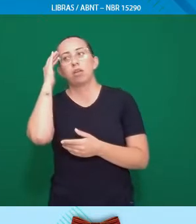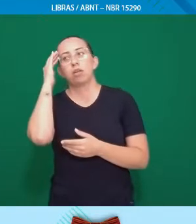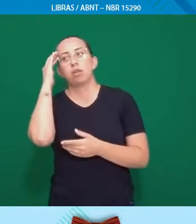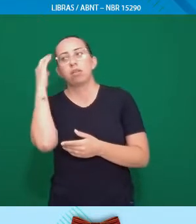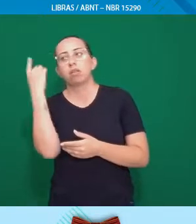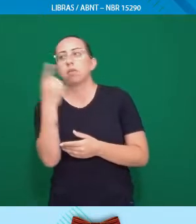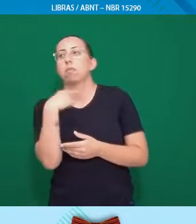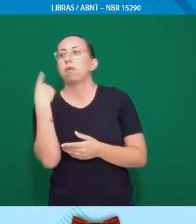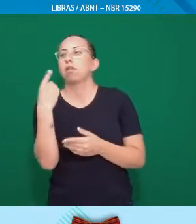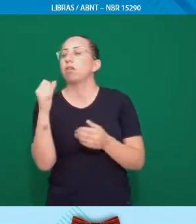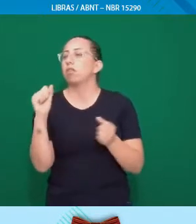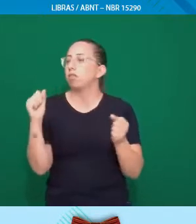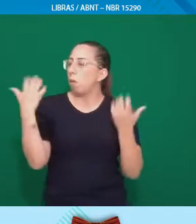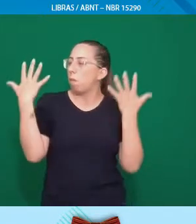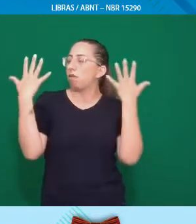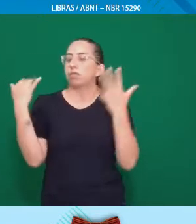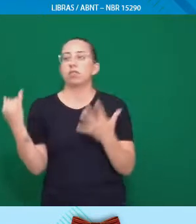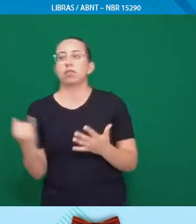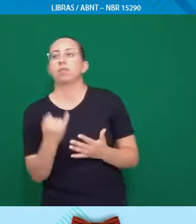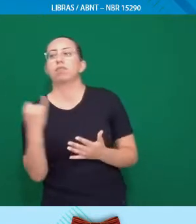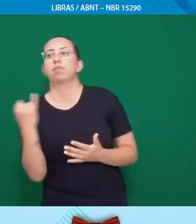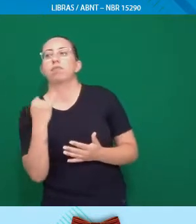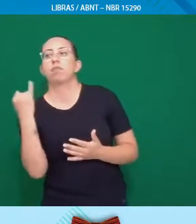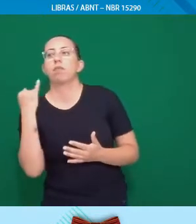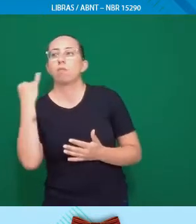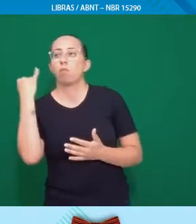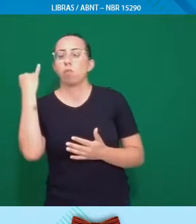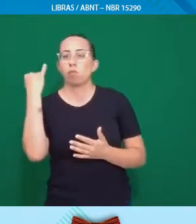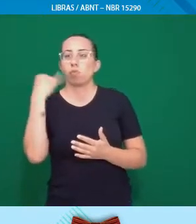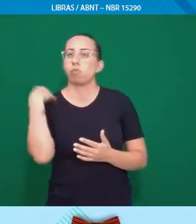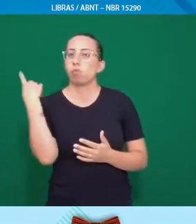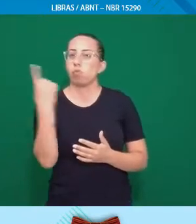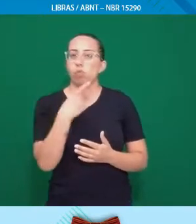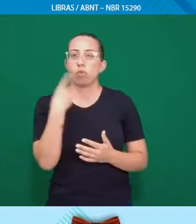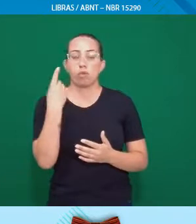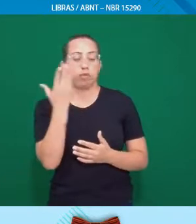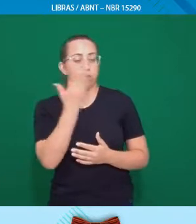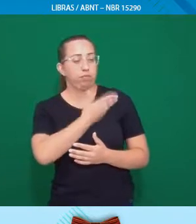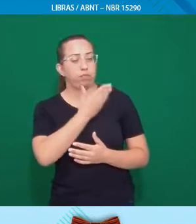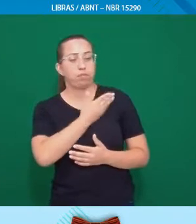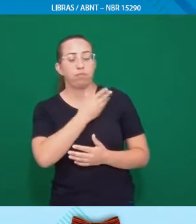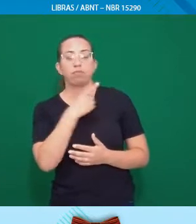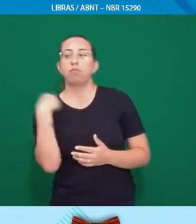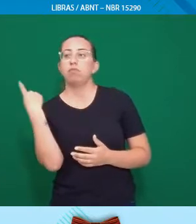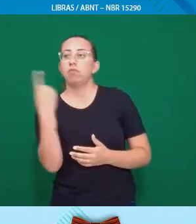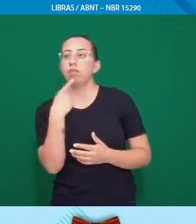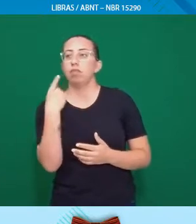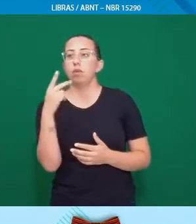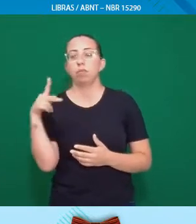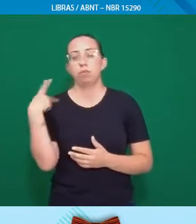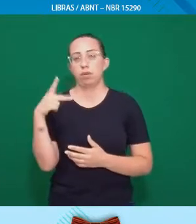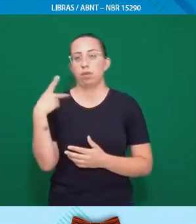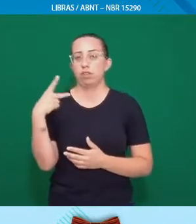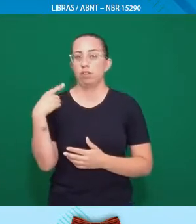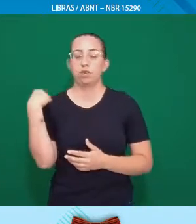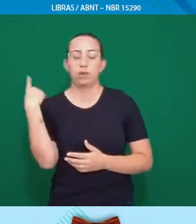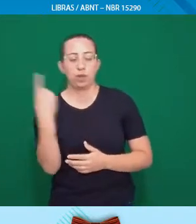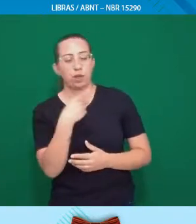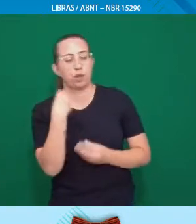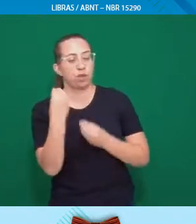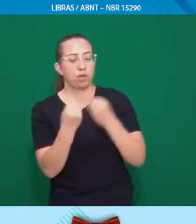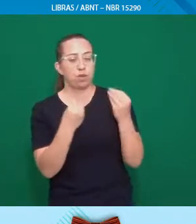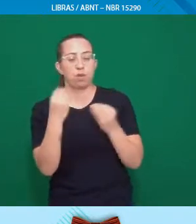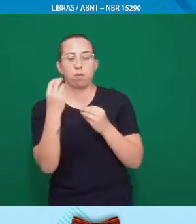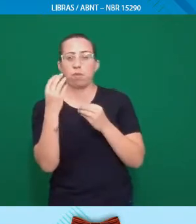nós é uma festa muito importante para nós como amigos e para nós como político e